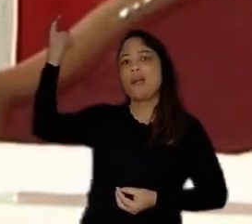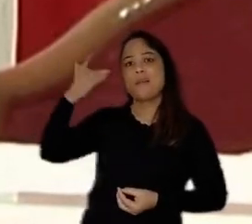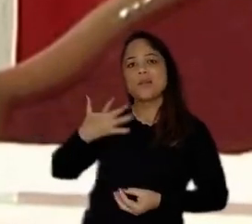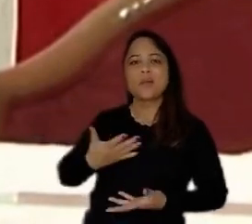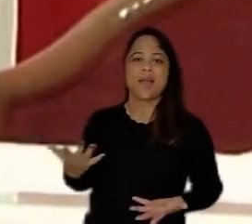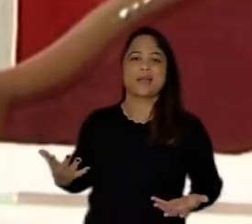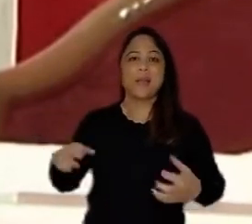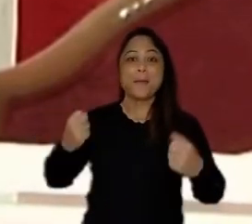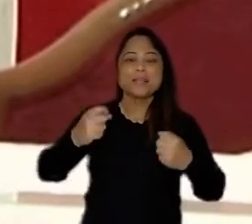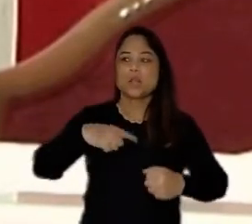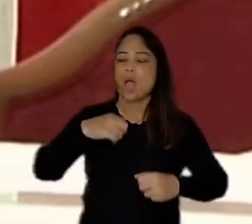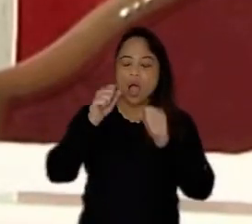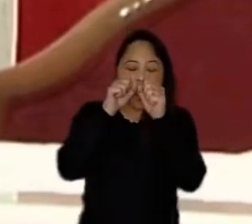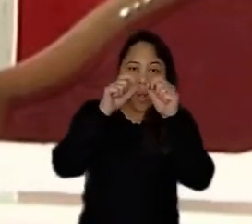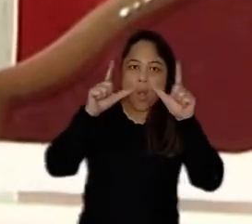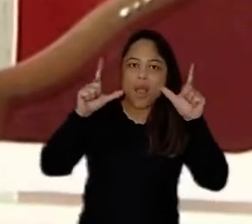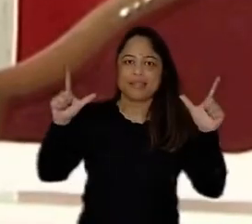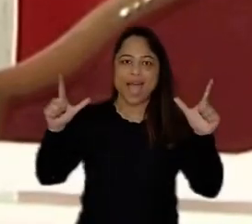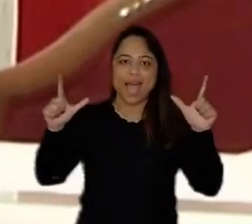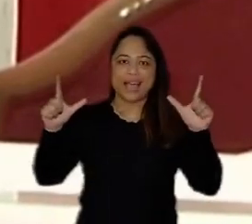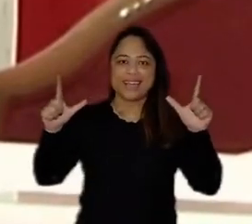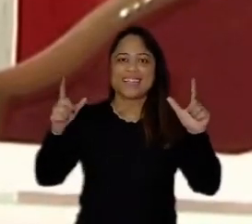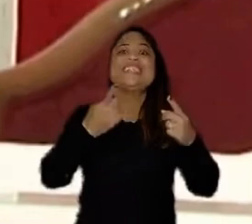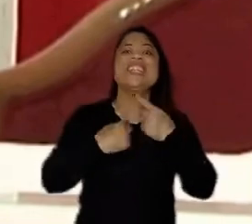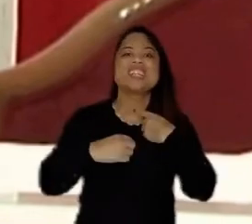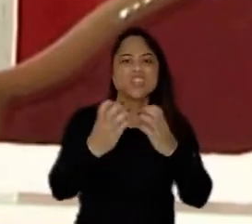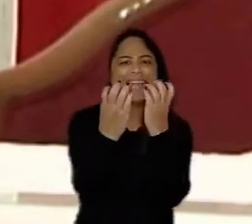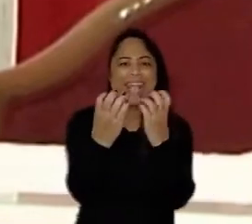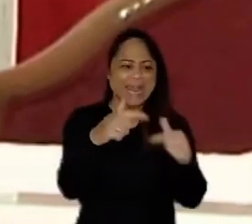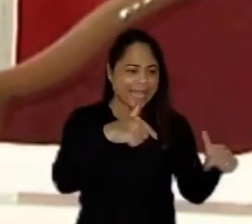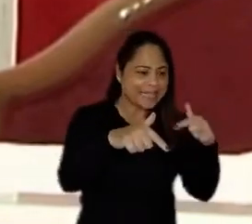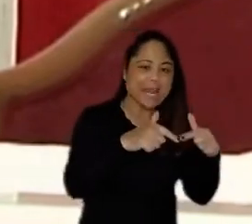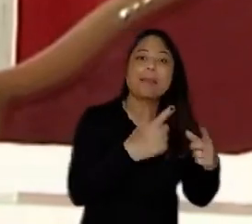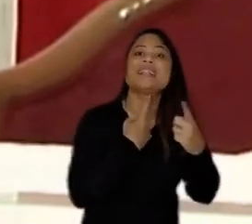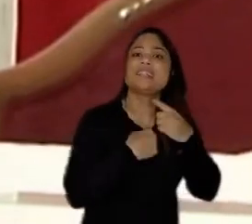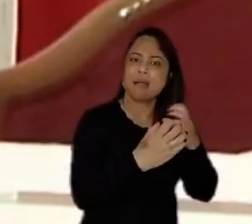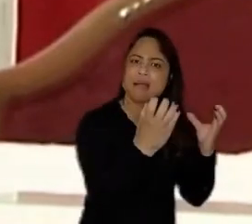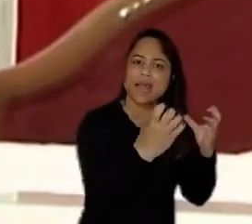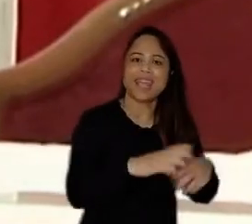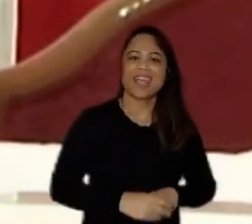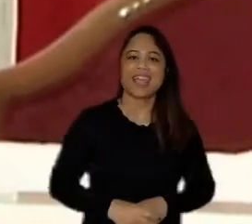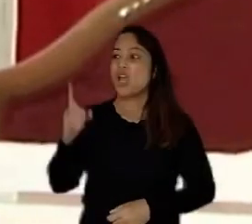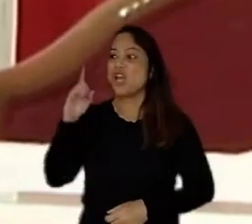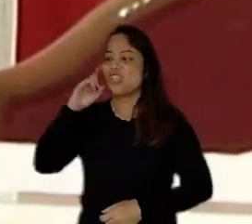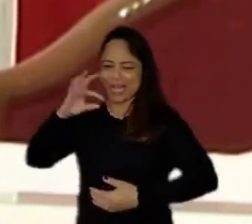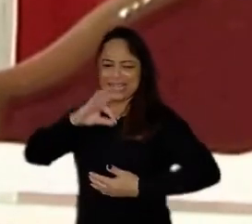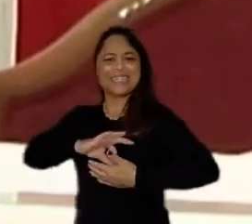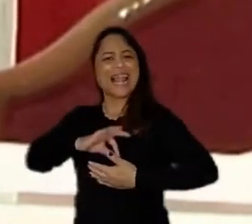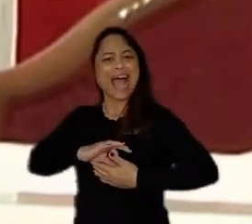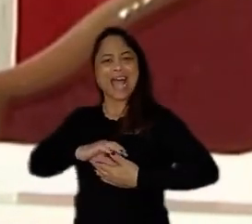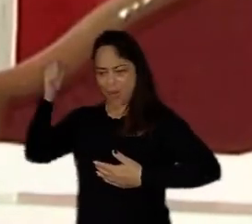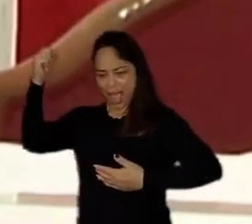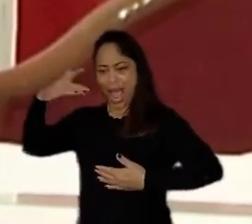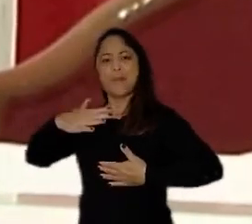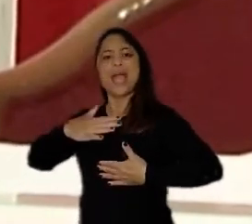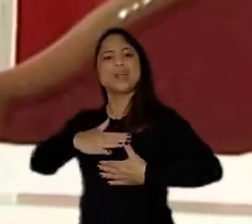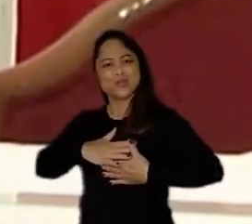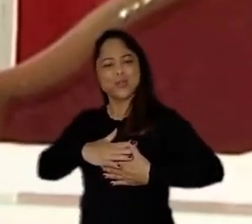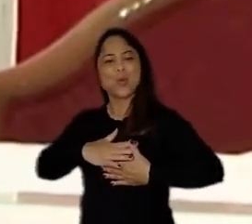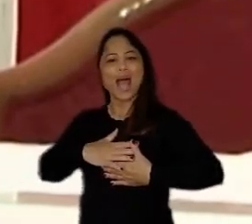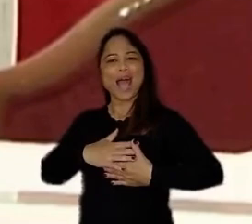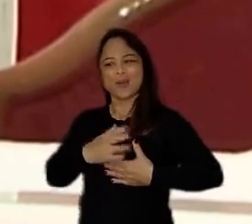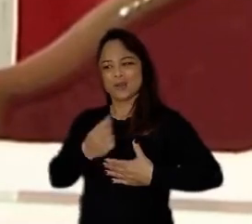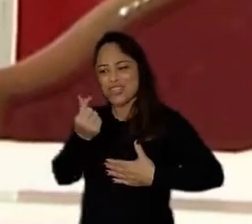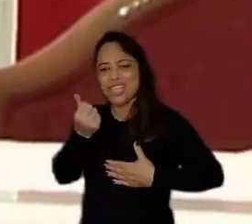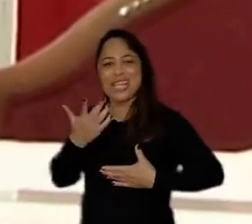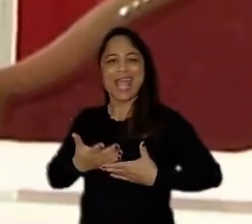tem que acordar cedo com expectativa, tem que trabalhar com expectativa. No dia do salário tem que ter expectativa, tem que abençoar o seu salário, tem que abençoar o